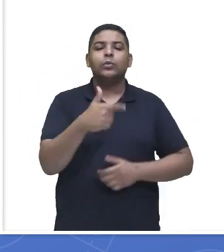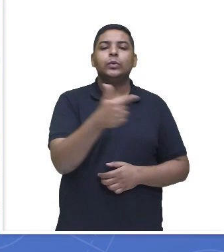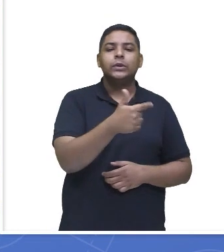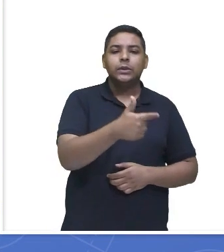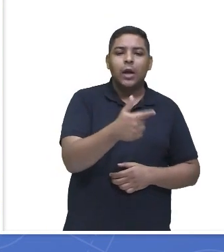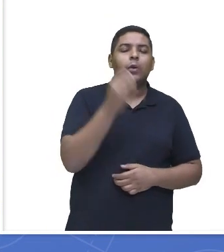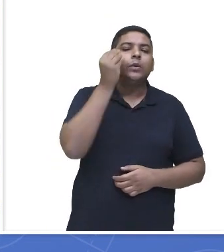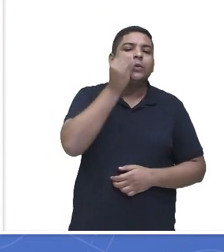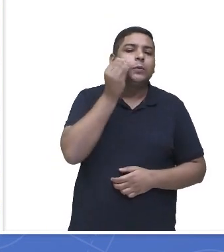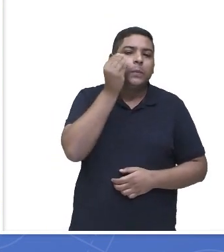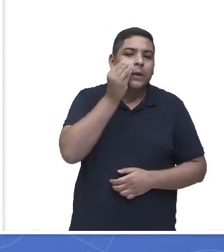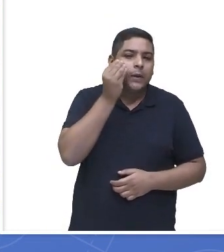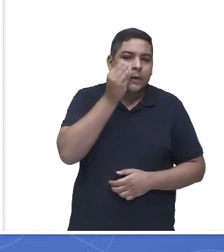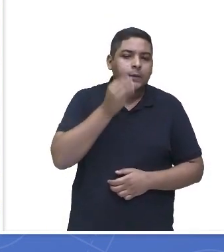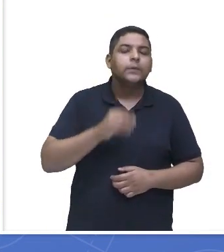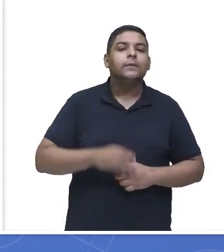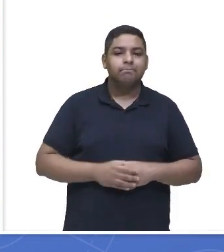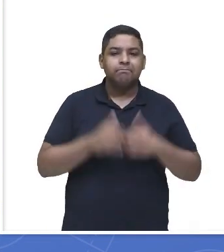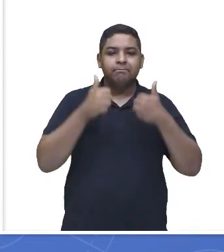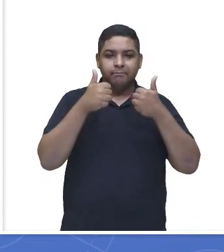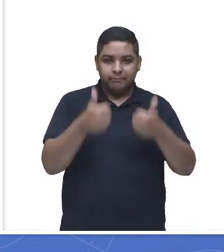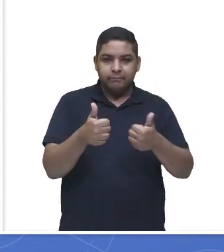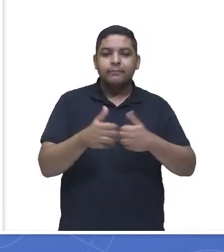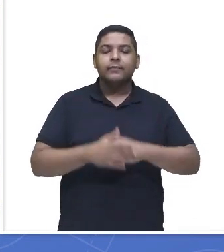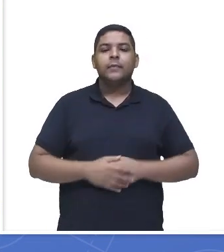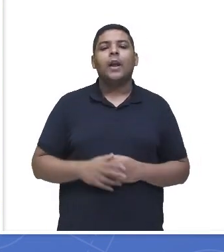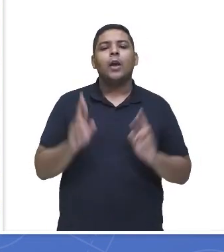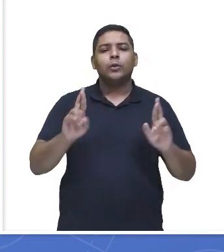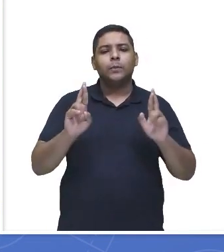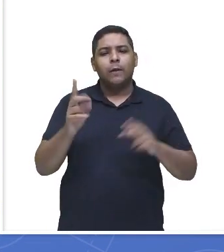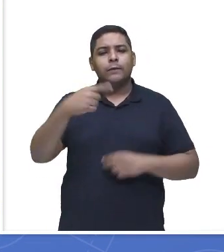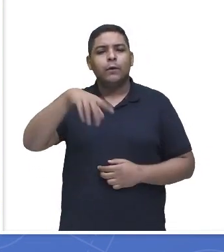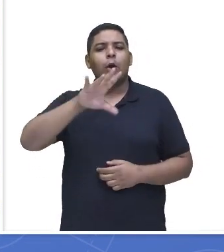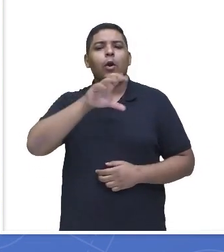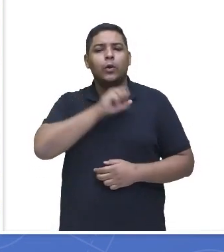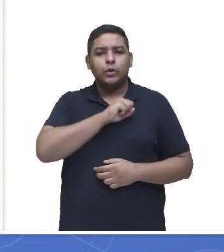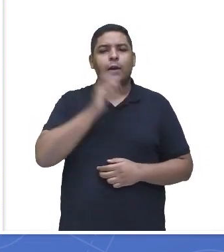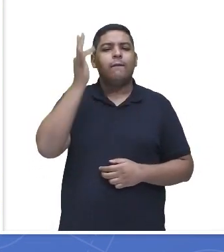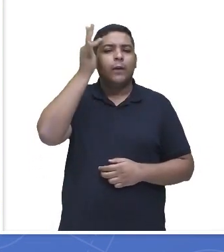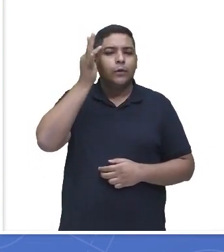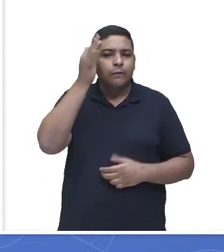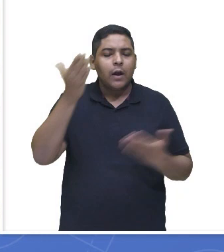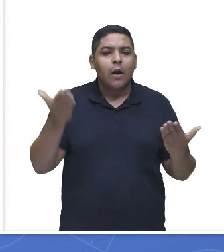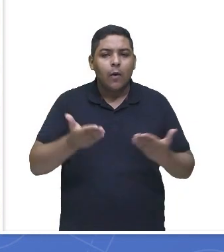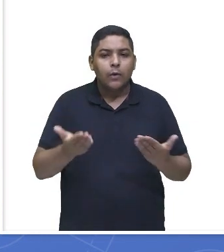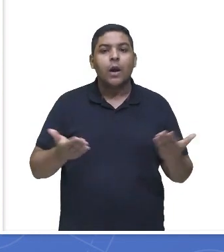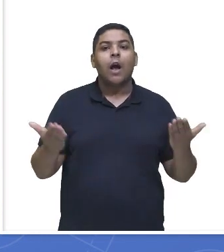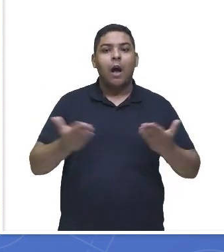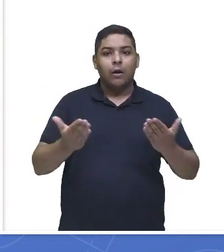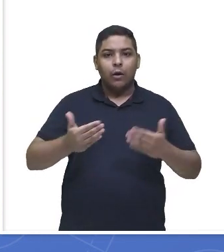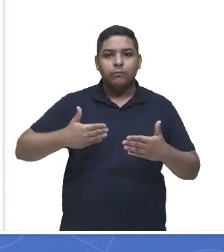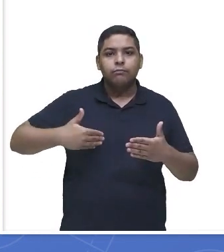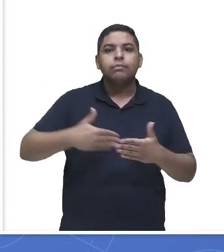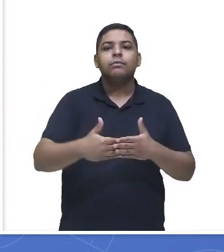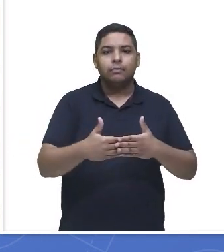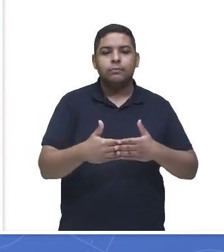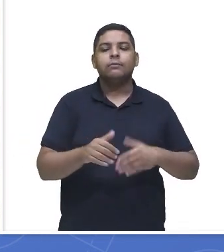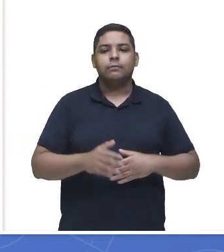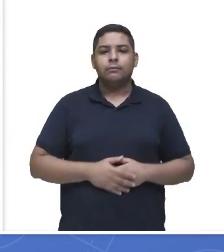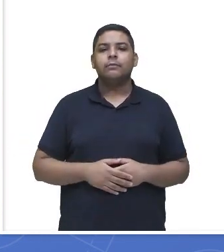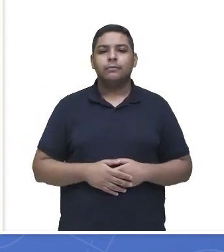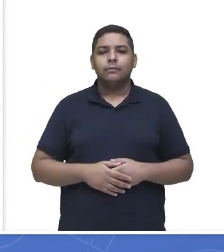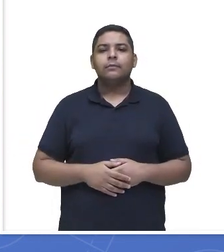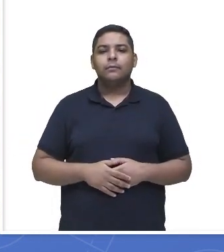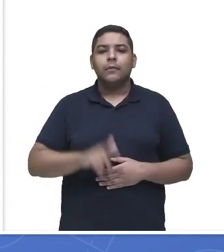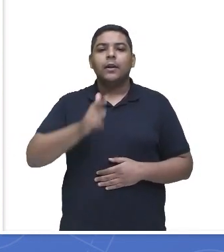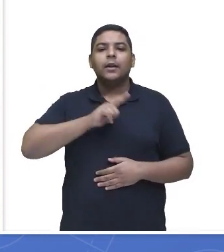Perfeito, terceirão, tranquilo. Espero que tenham gostado da aula de filosofia hoje. E agora segurem aí, fiquem aí, não saiam